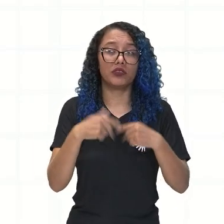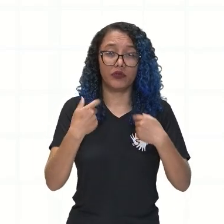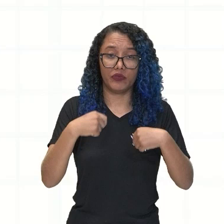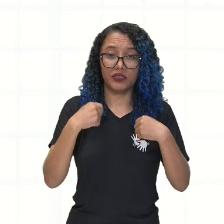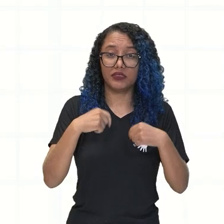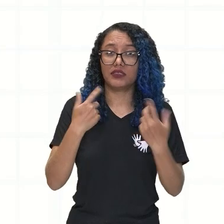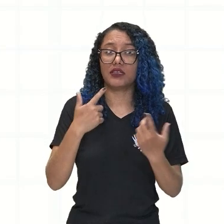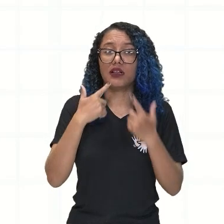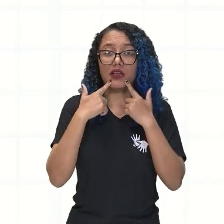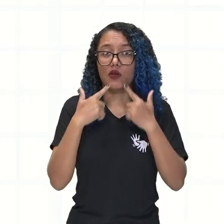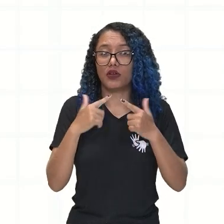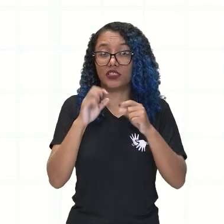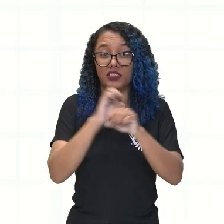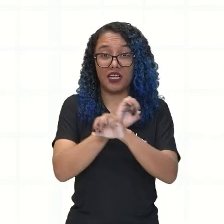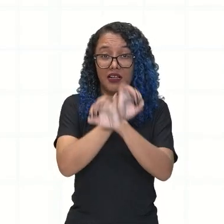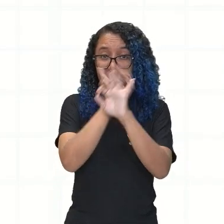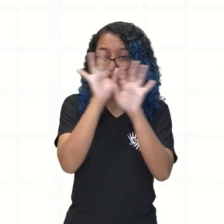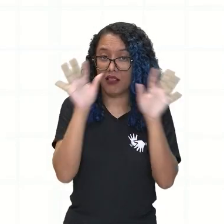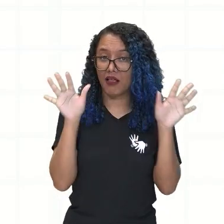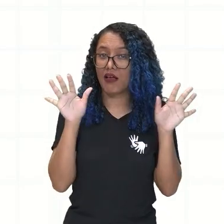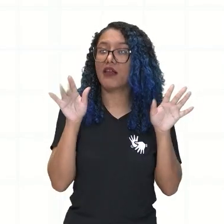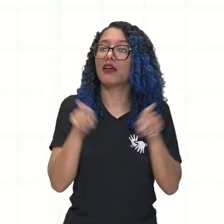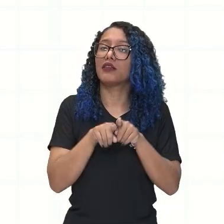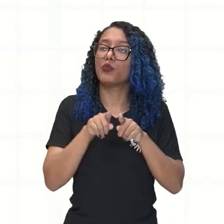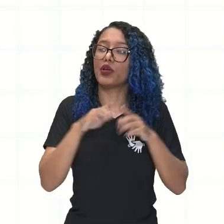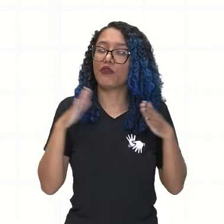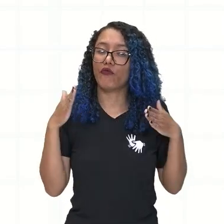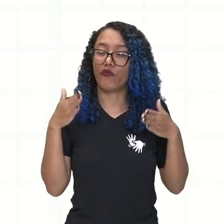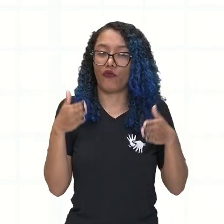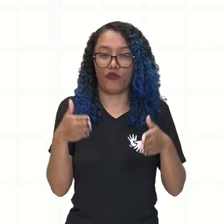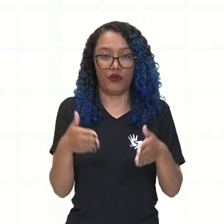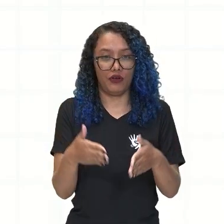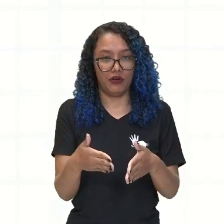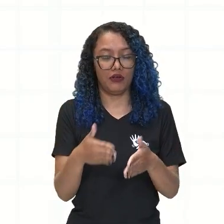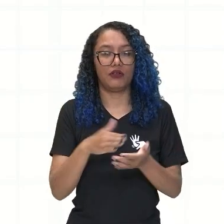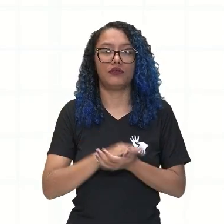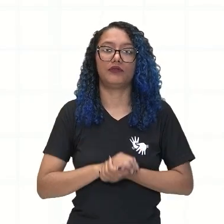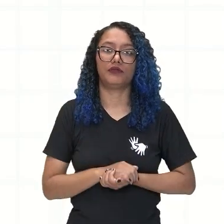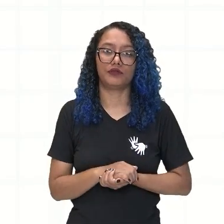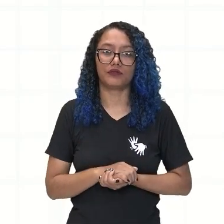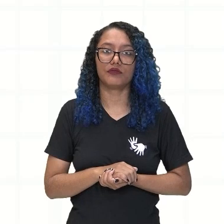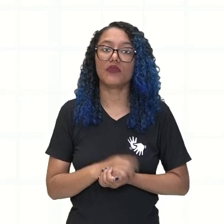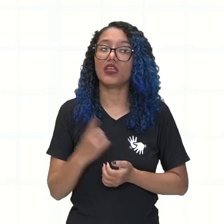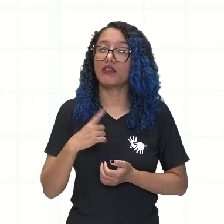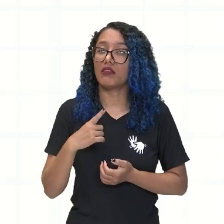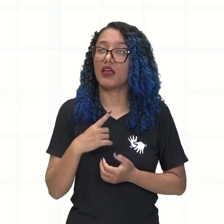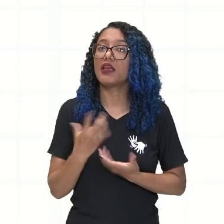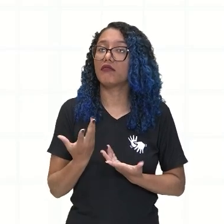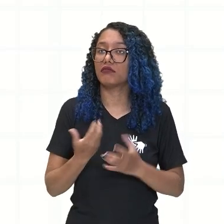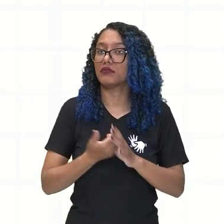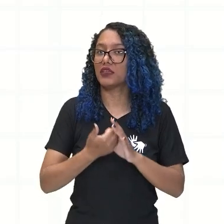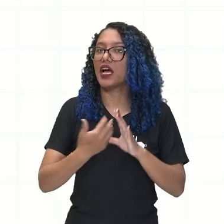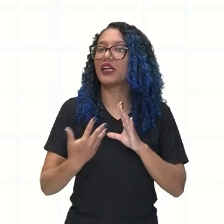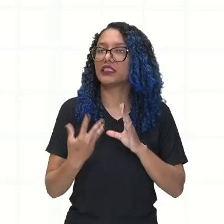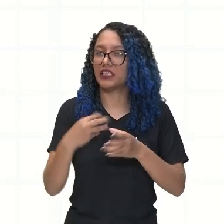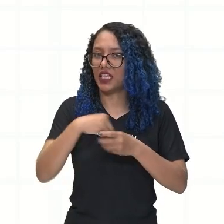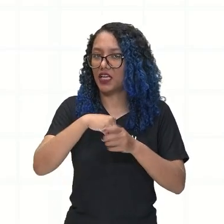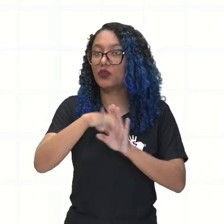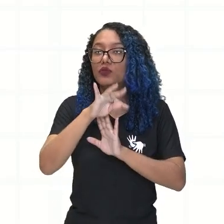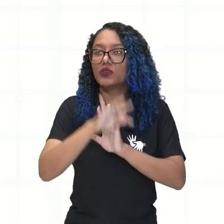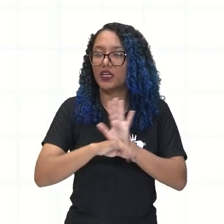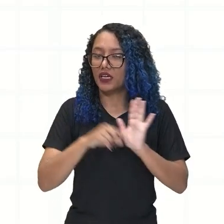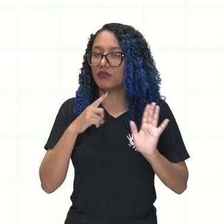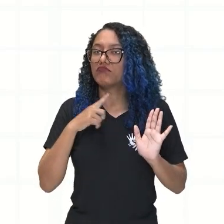ser objetiva. Então, ela vai indicar aí essa característica no texto, para pegar todo esse